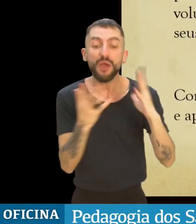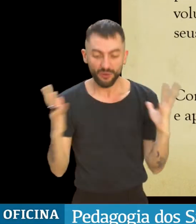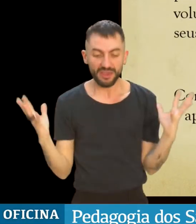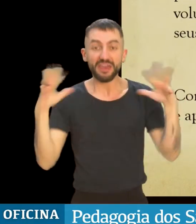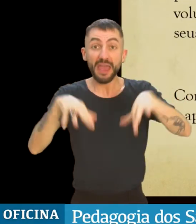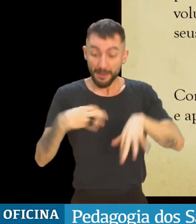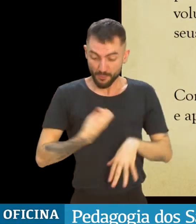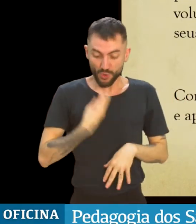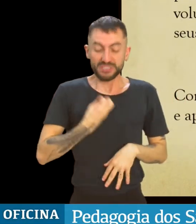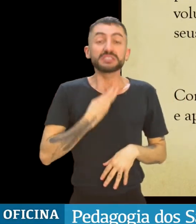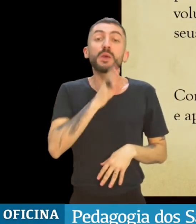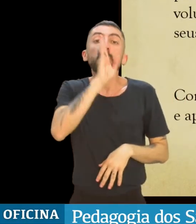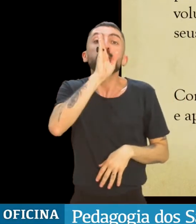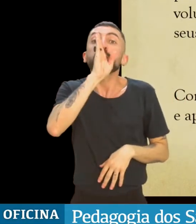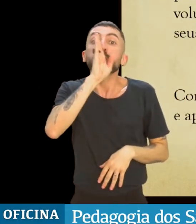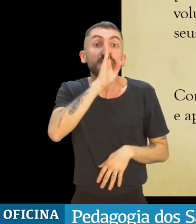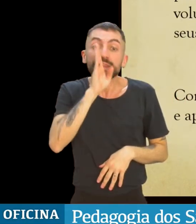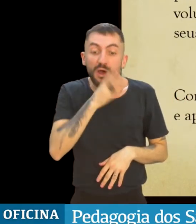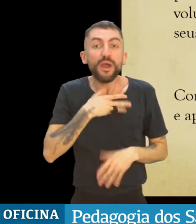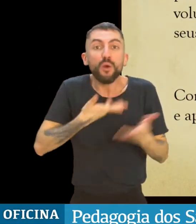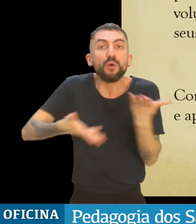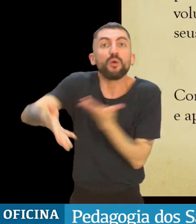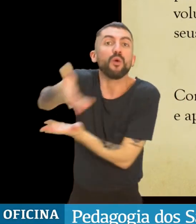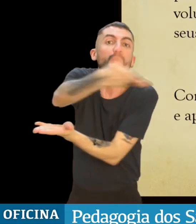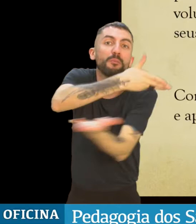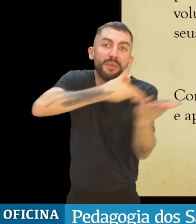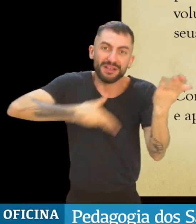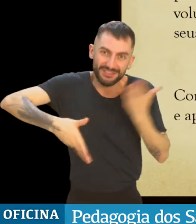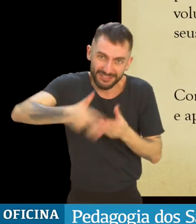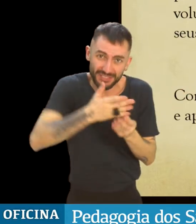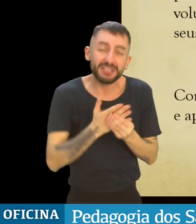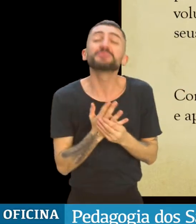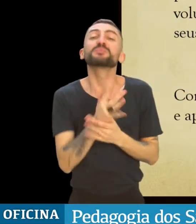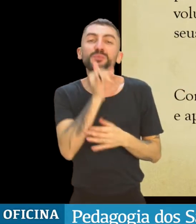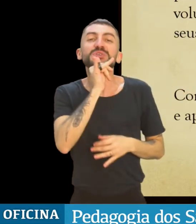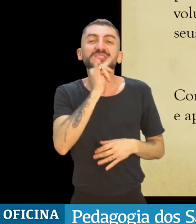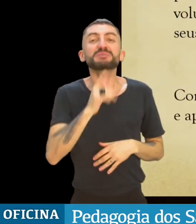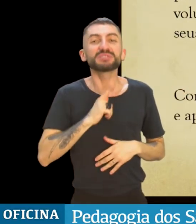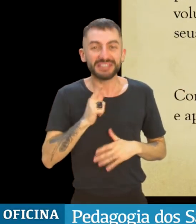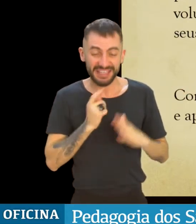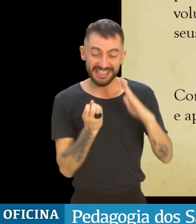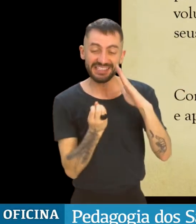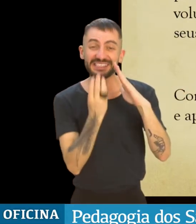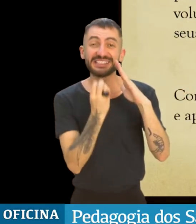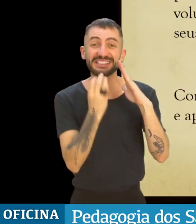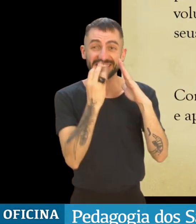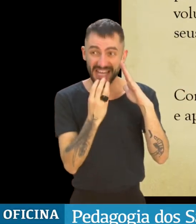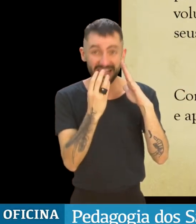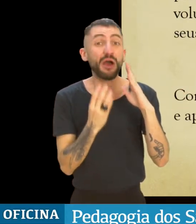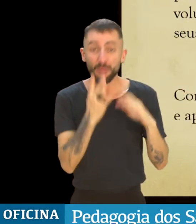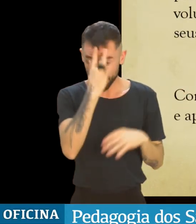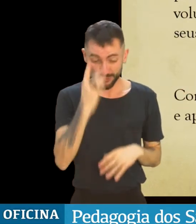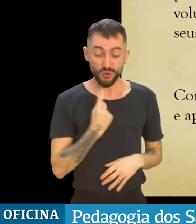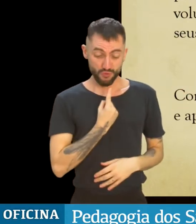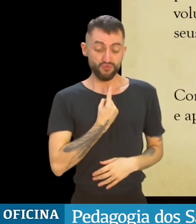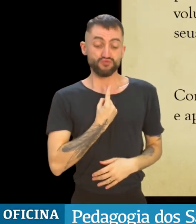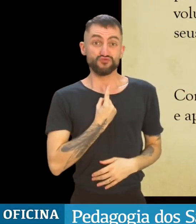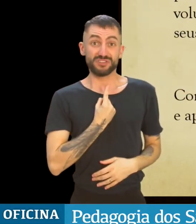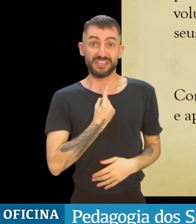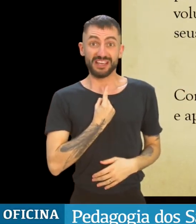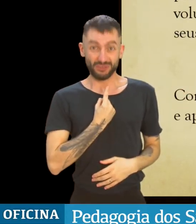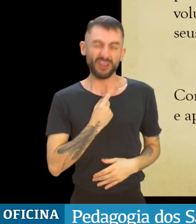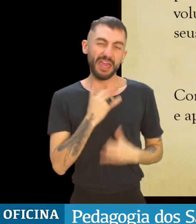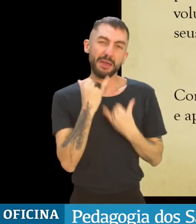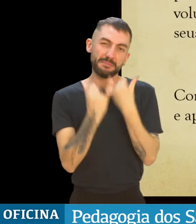em movimento. E apesar de ter, por exemplo, o menor sarau do mundo, que é o sarau de uma única pessoa, é